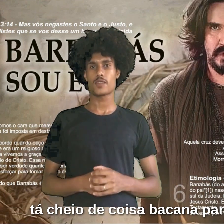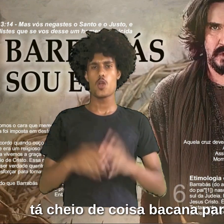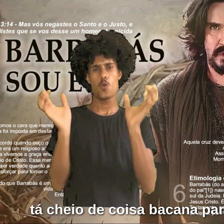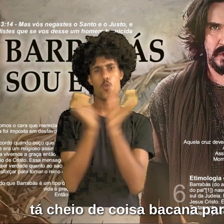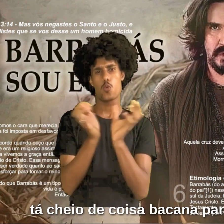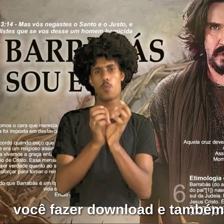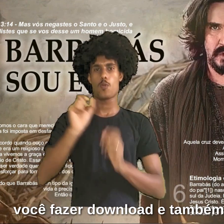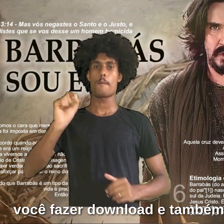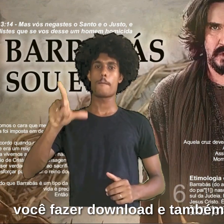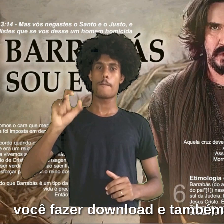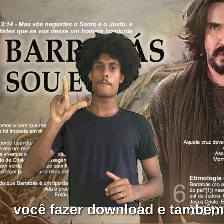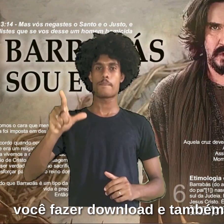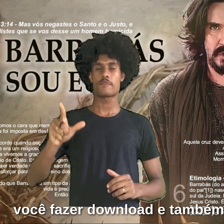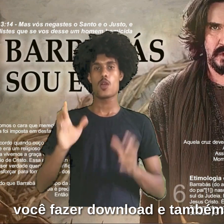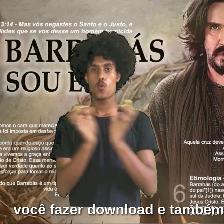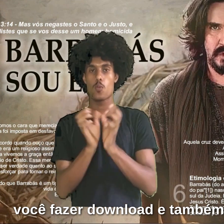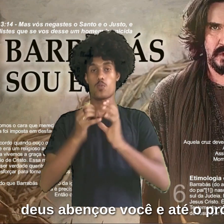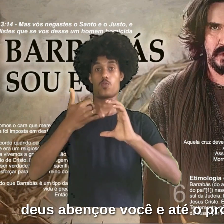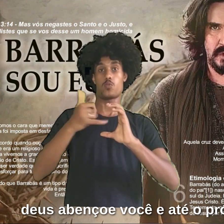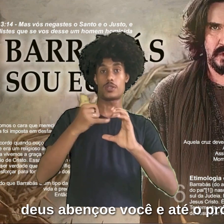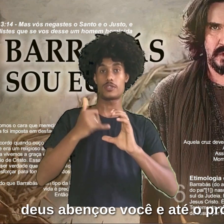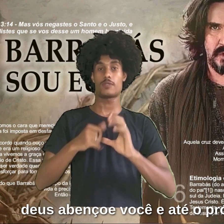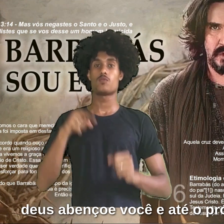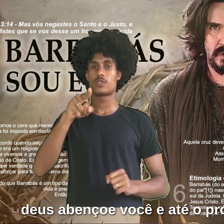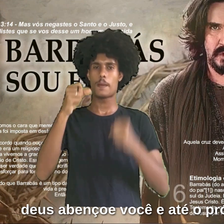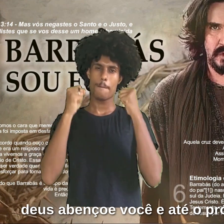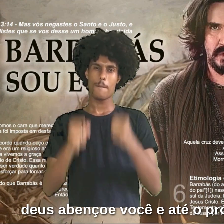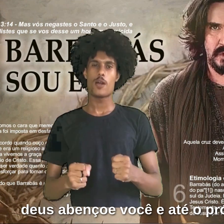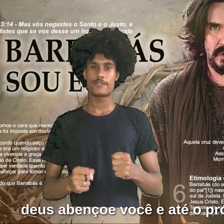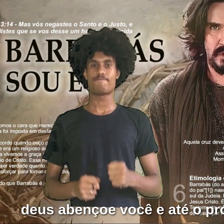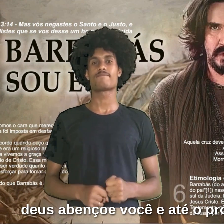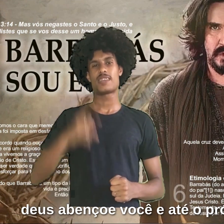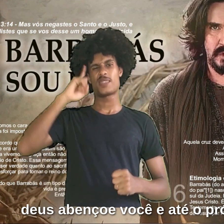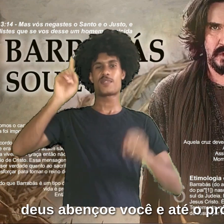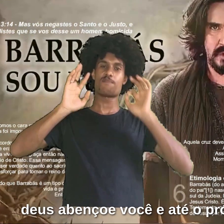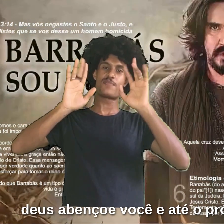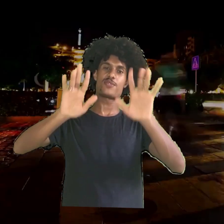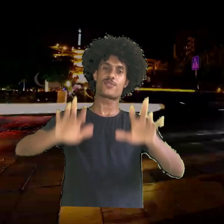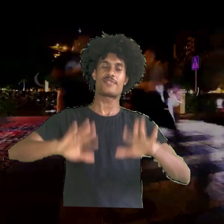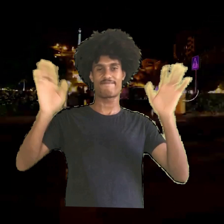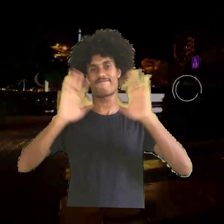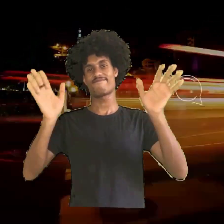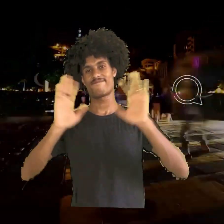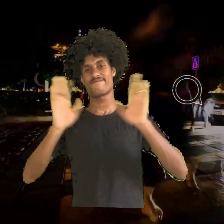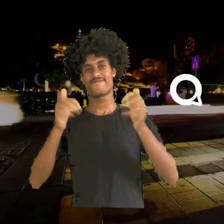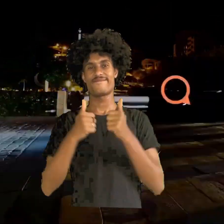você, e-books para você fazer download também e ser abençoado, amém? Deus abençoe você e até o próximo Papo com Deus.